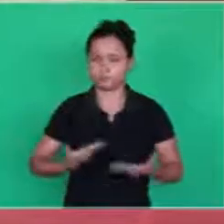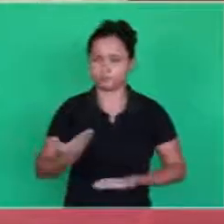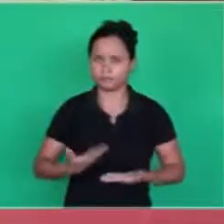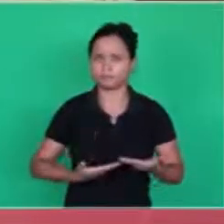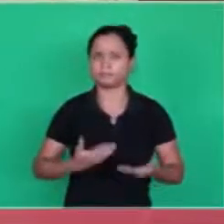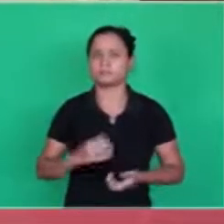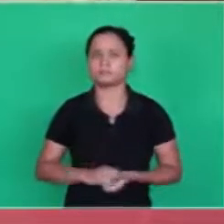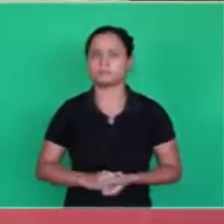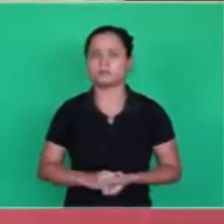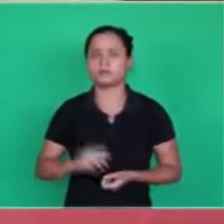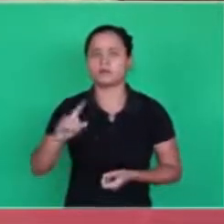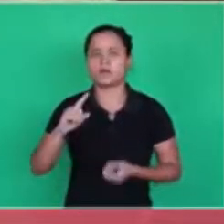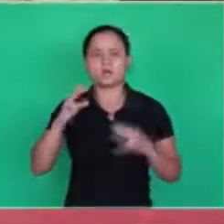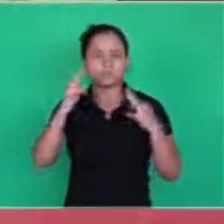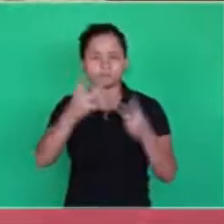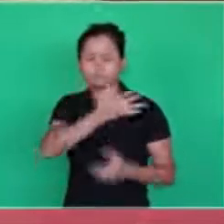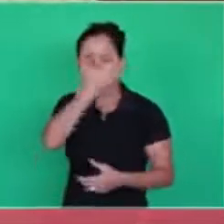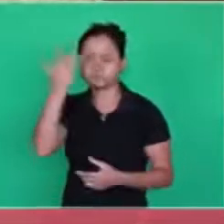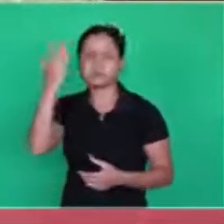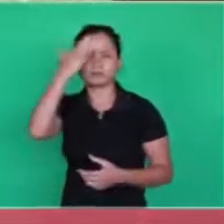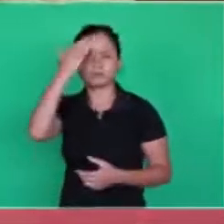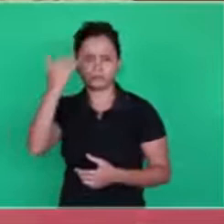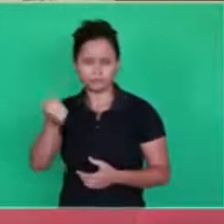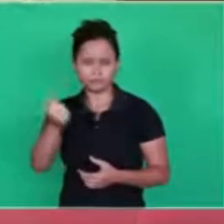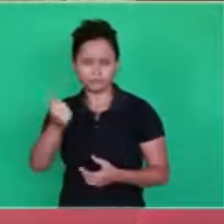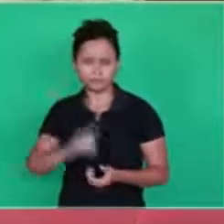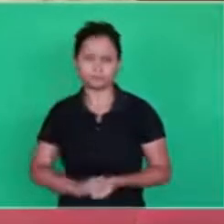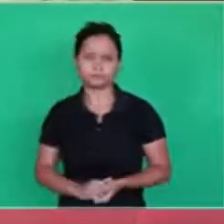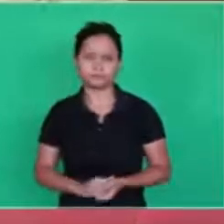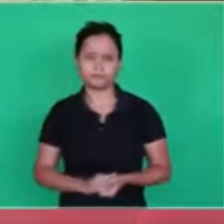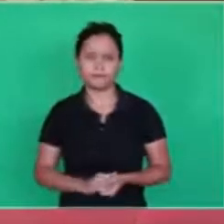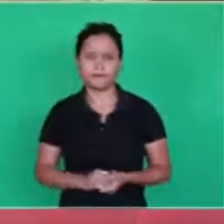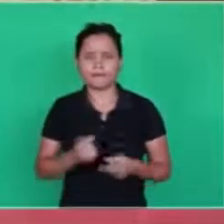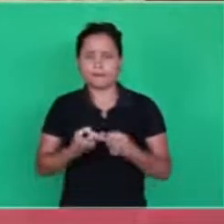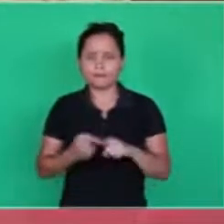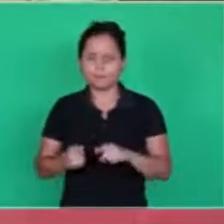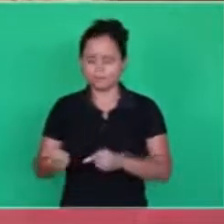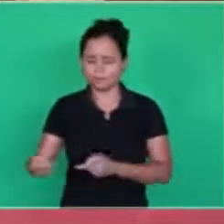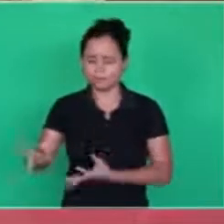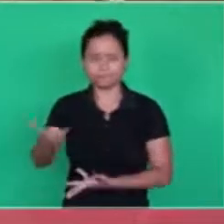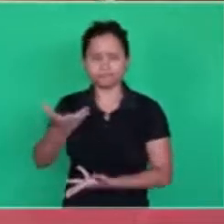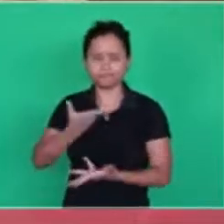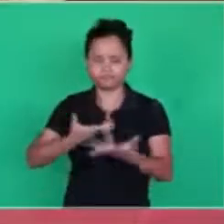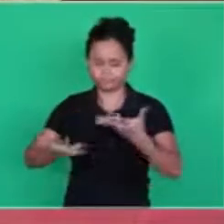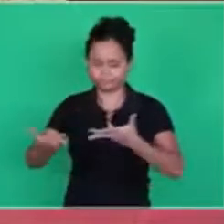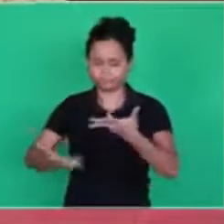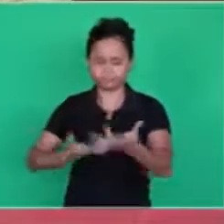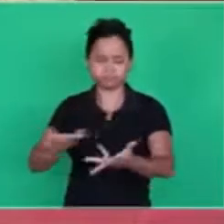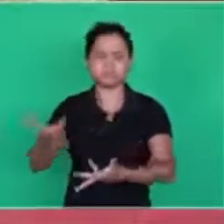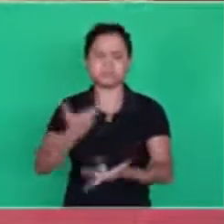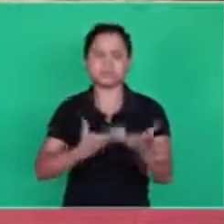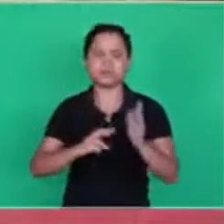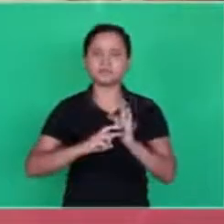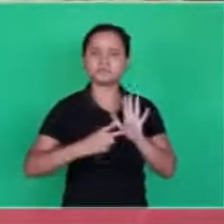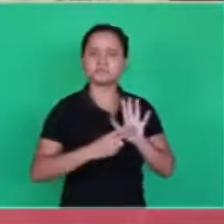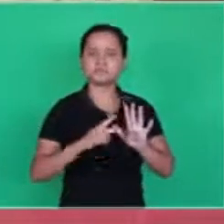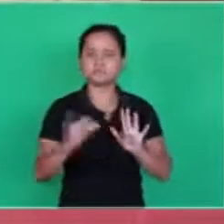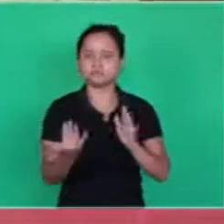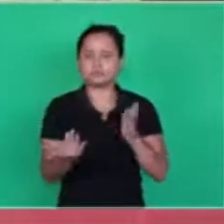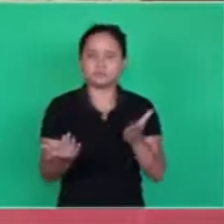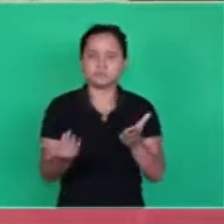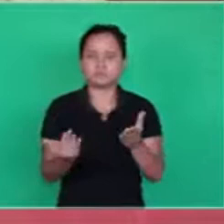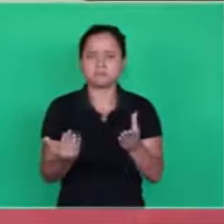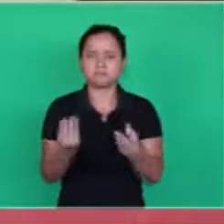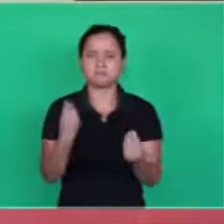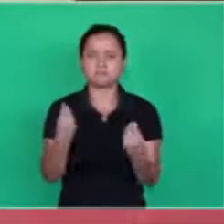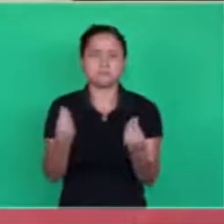todos sabem disso, mas não tem uma interação. O que é que isso significa? Para que é que serve isso? E